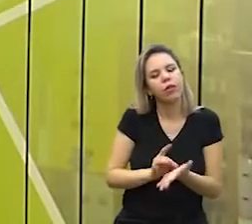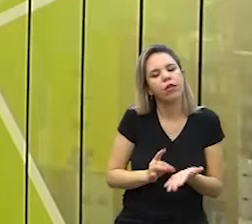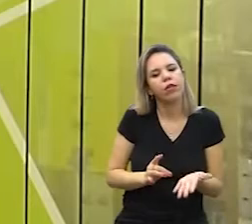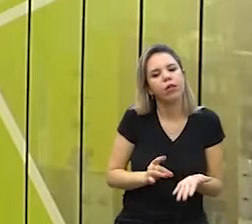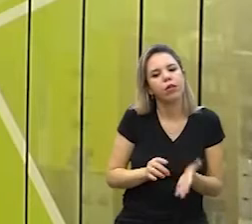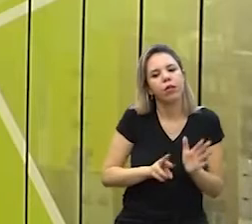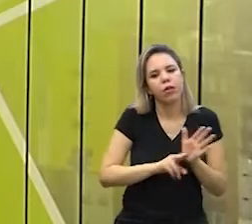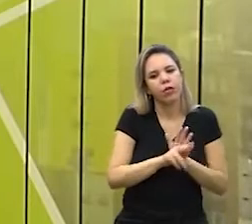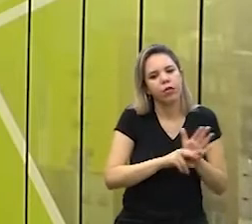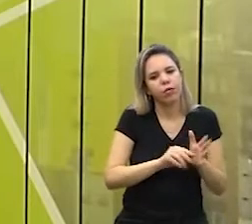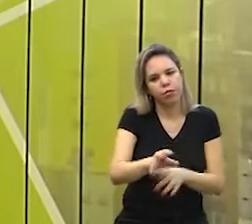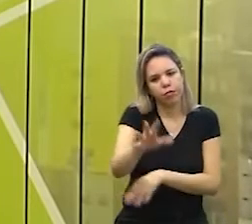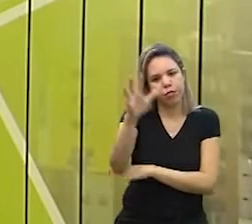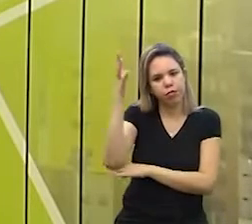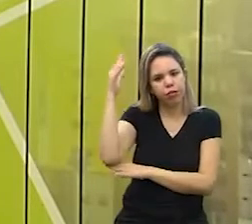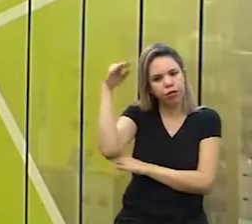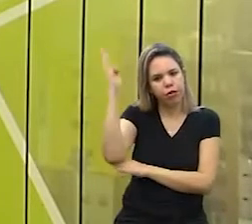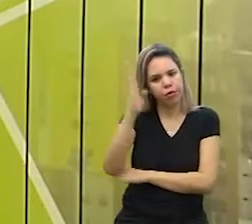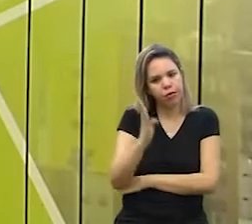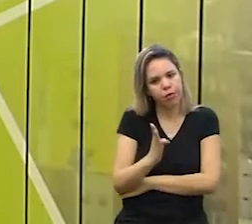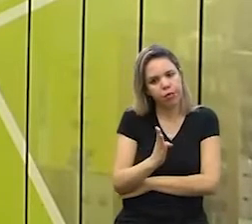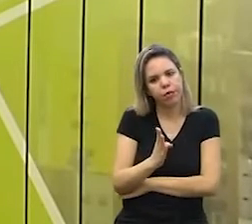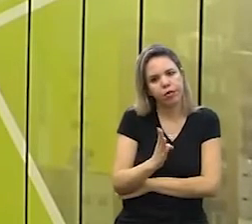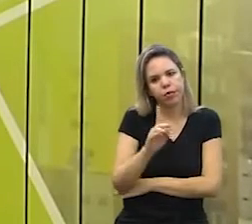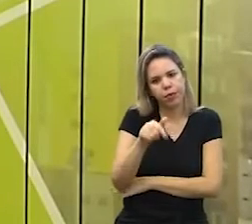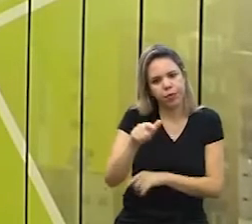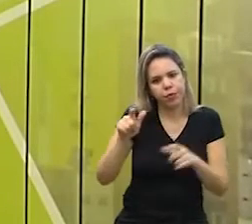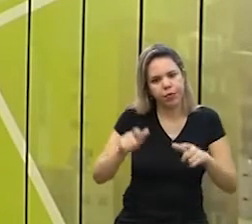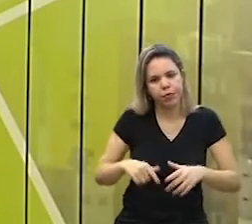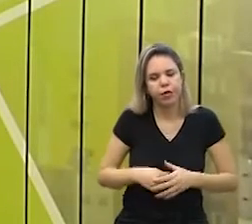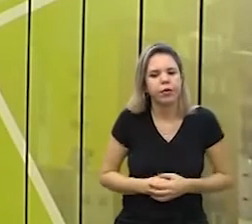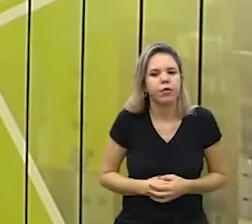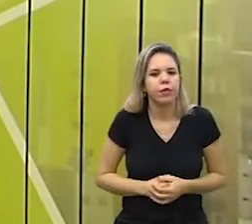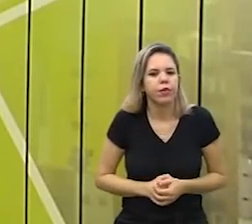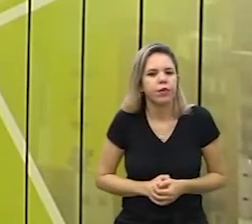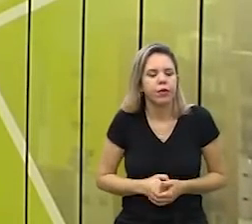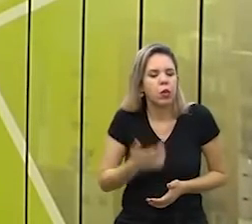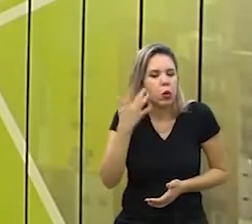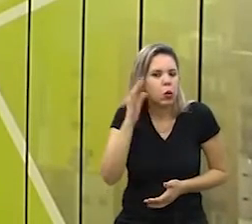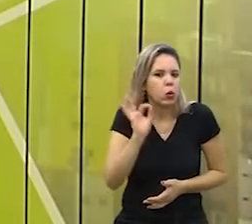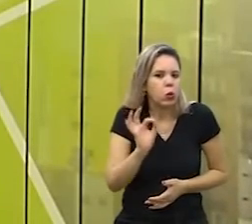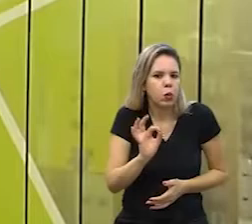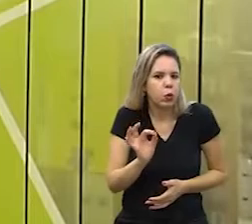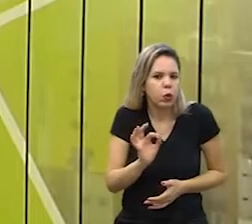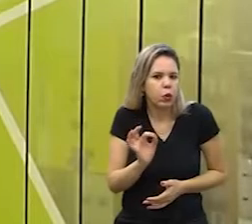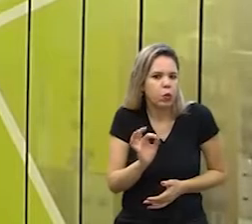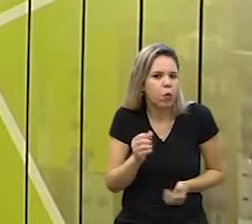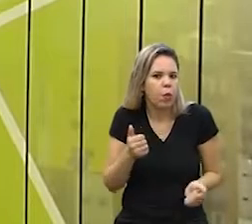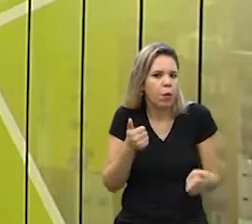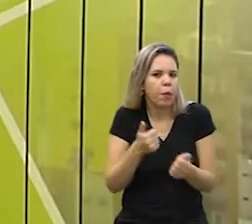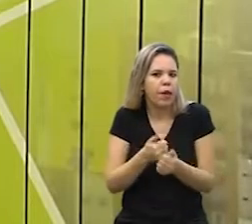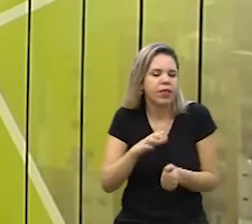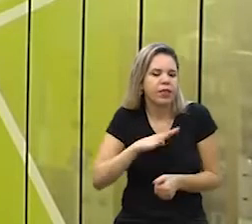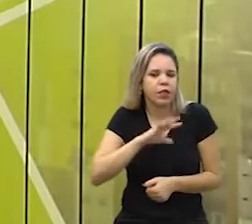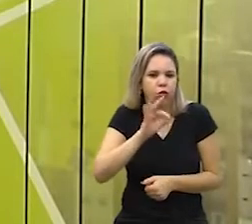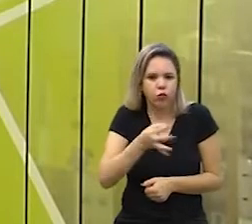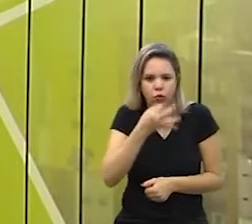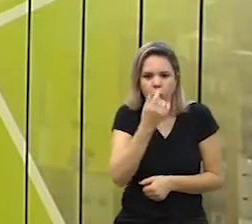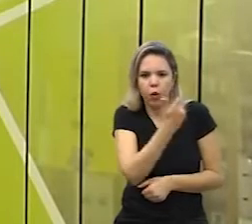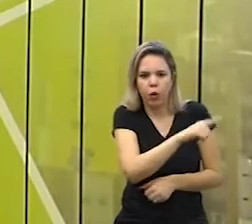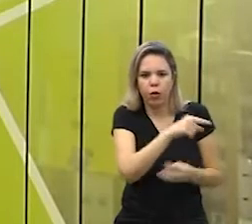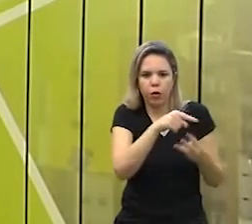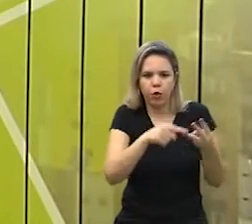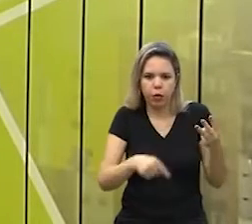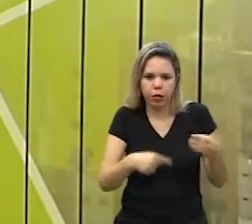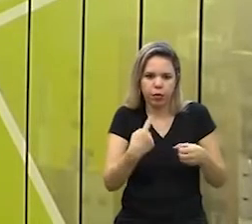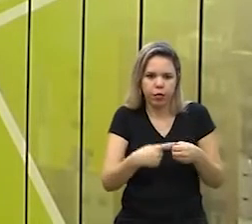do bioma Mata Atlântica do Brasil. E é uma área, olha só, para quem não sabe também, que pega uma parte de Jundiaí e também de outros